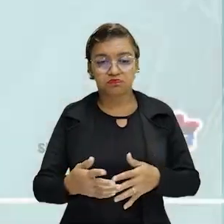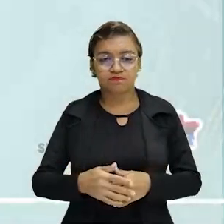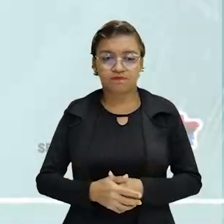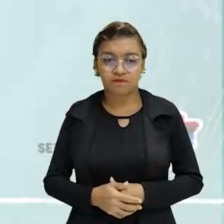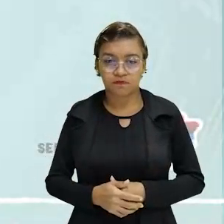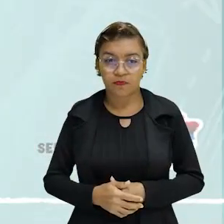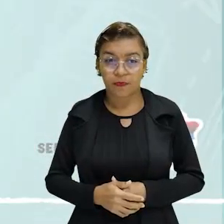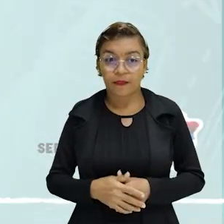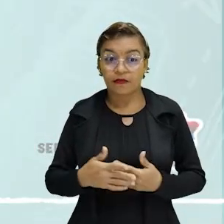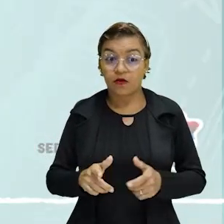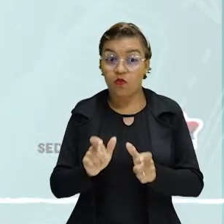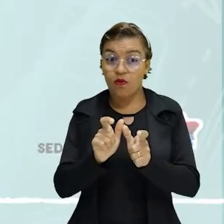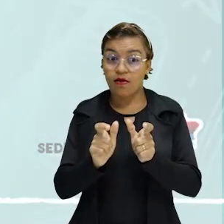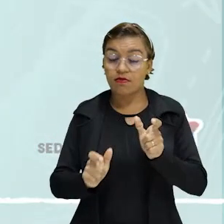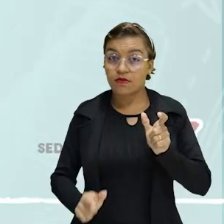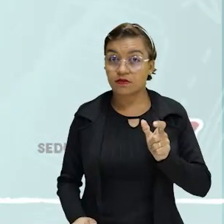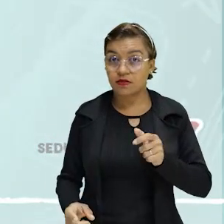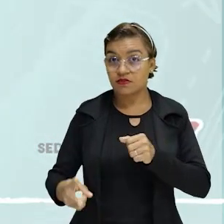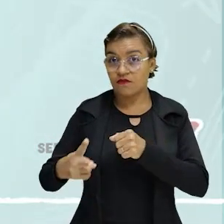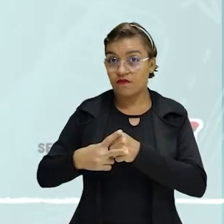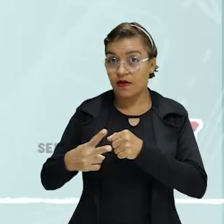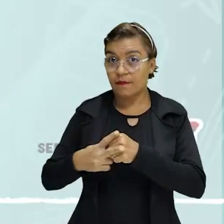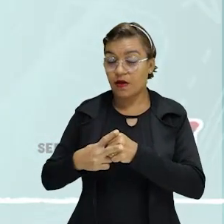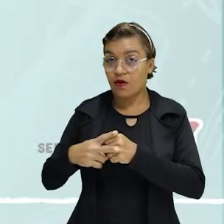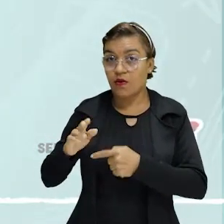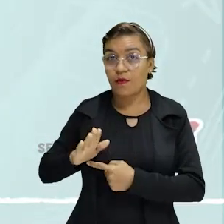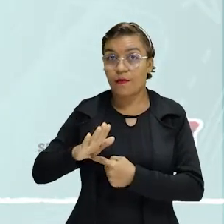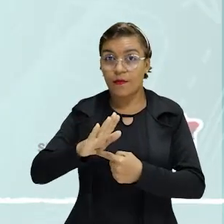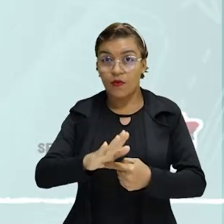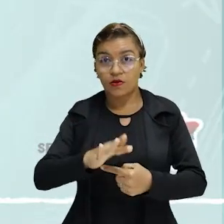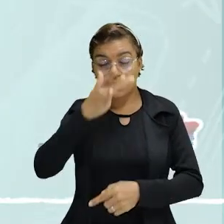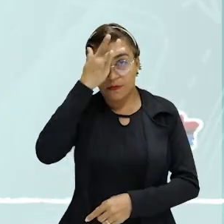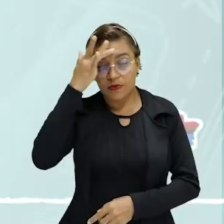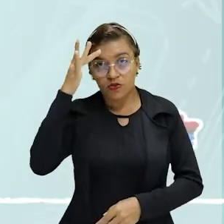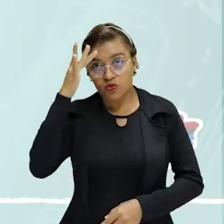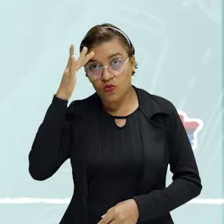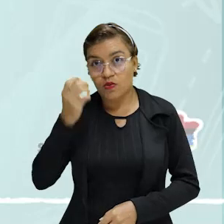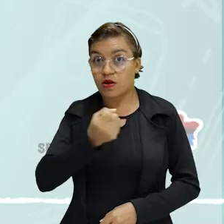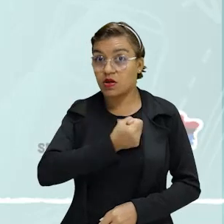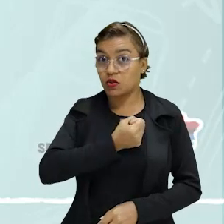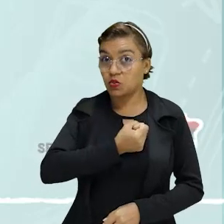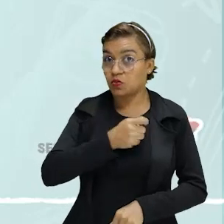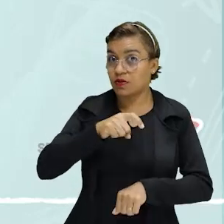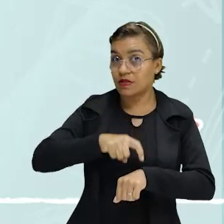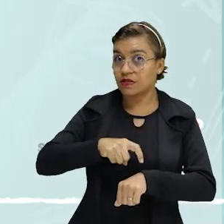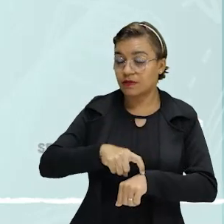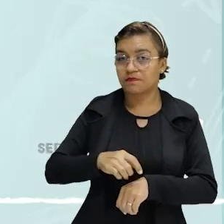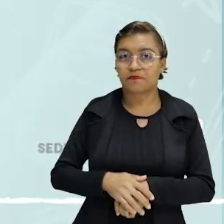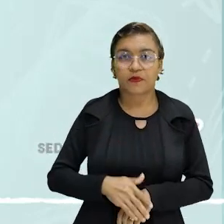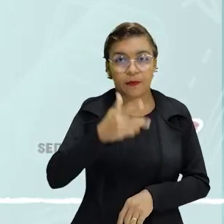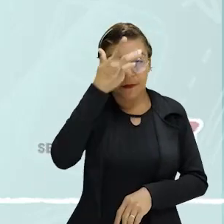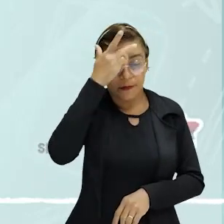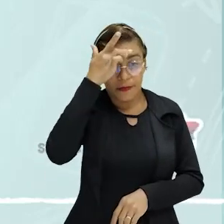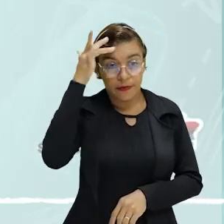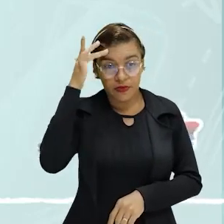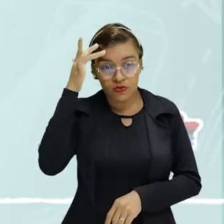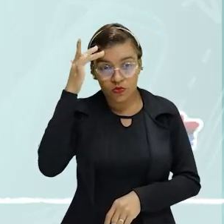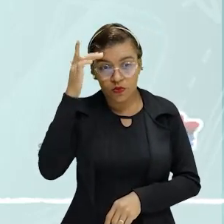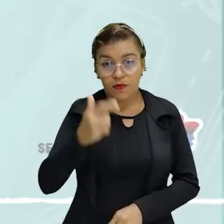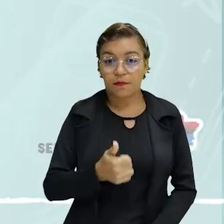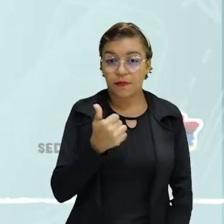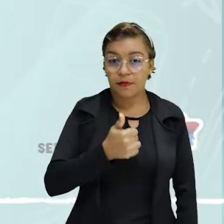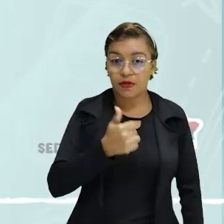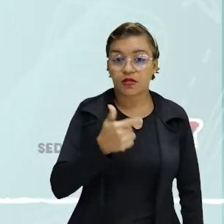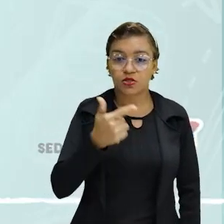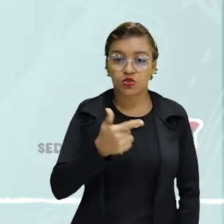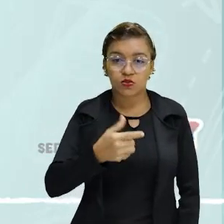A desinência verbal é a que indica a pessoa, o número e o tempo. A pessoa, primeira, segunda e terceira